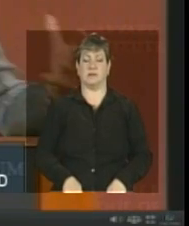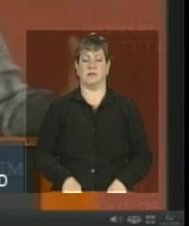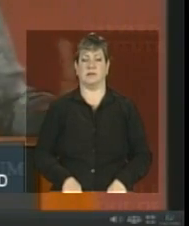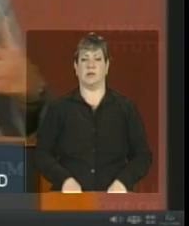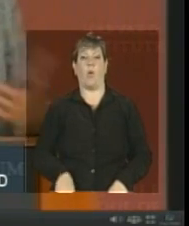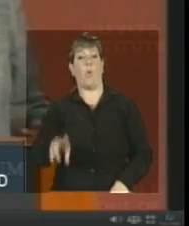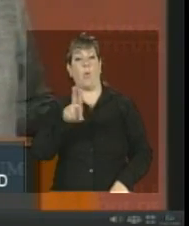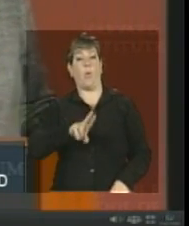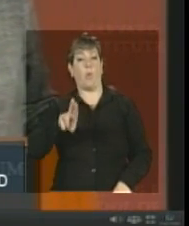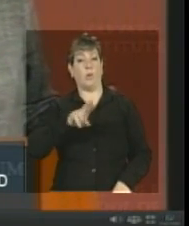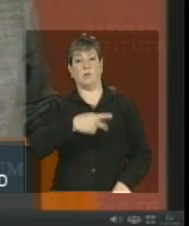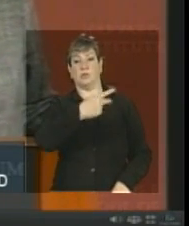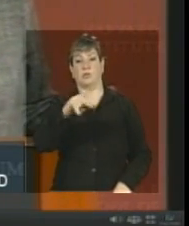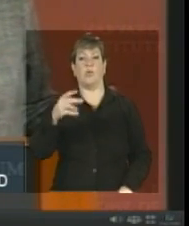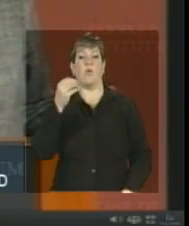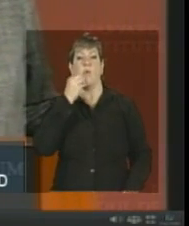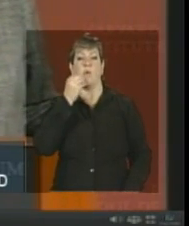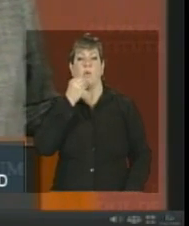utilizar as